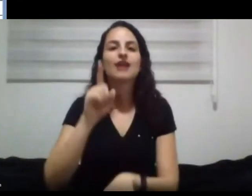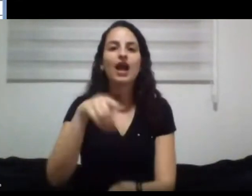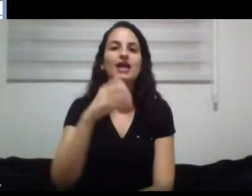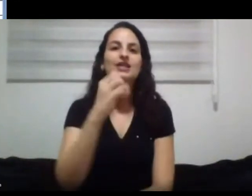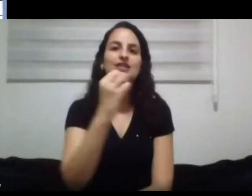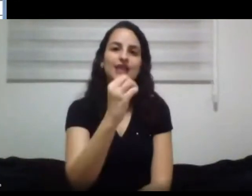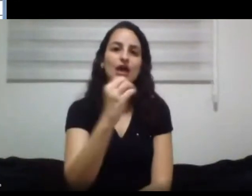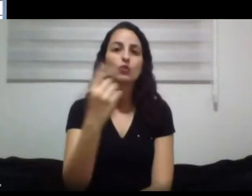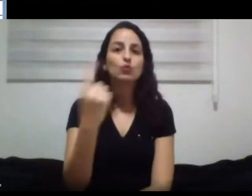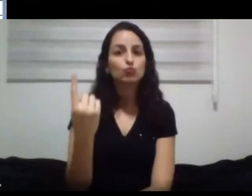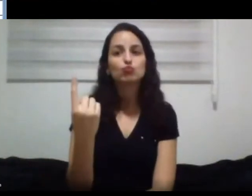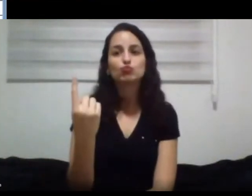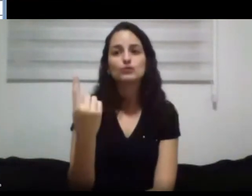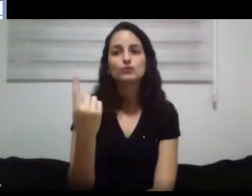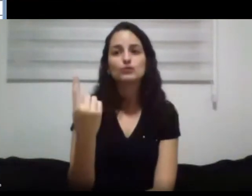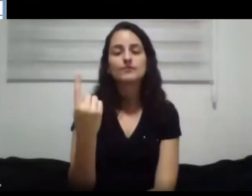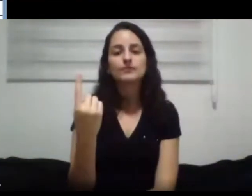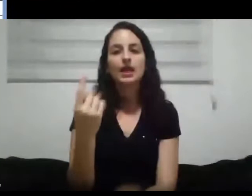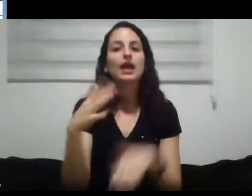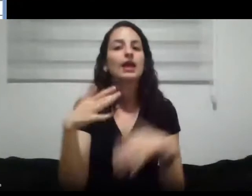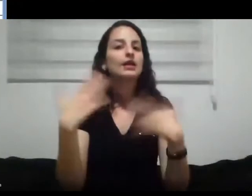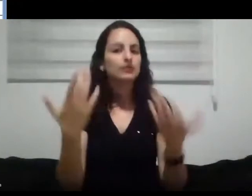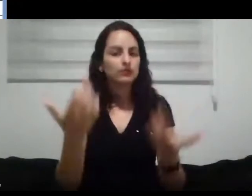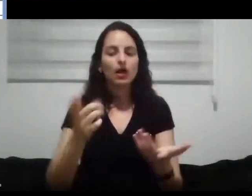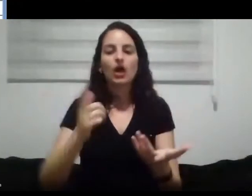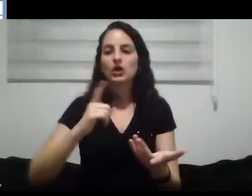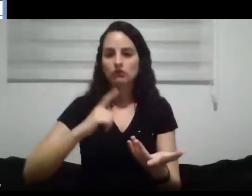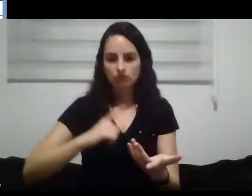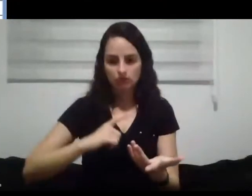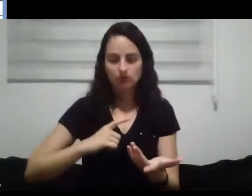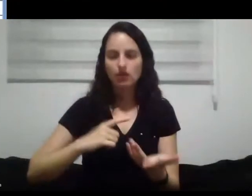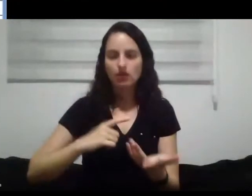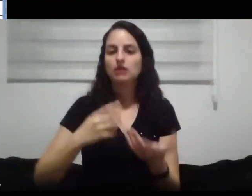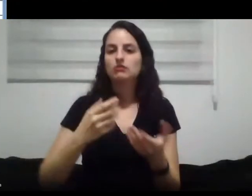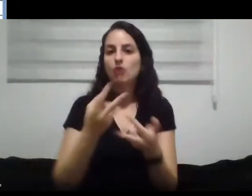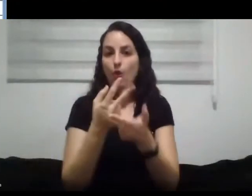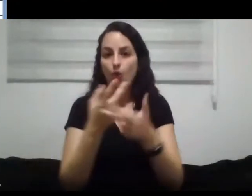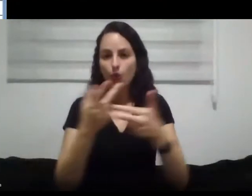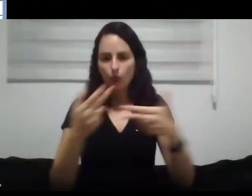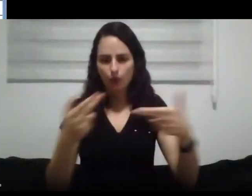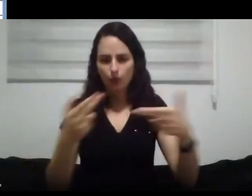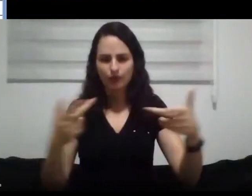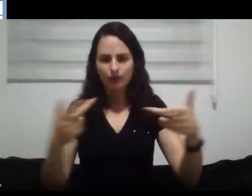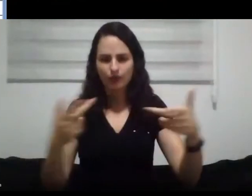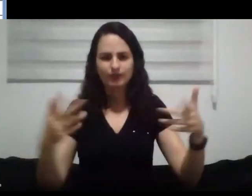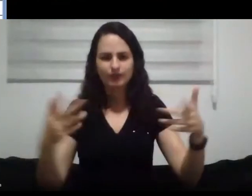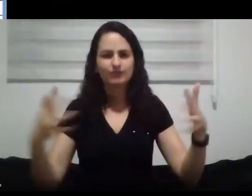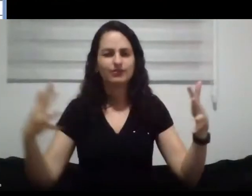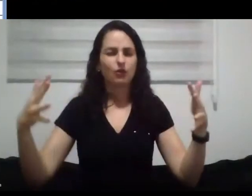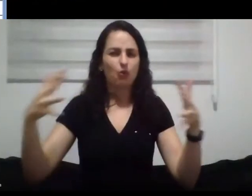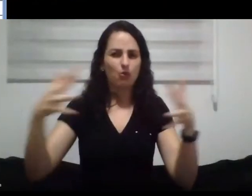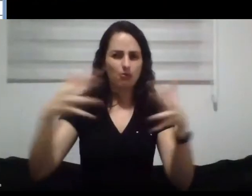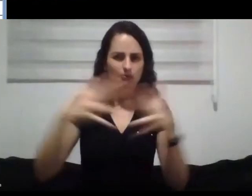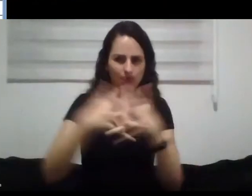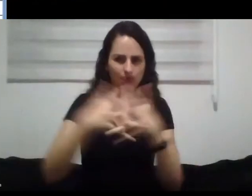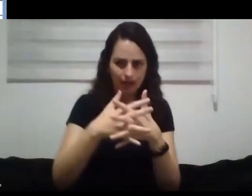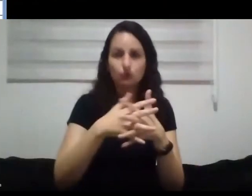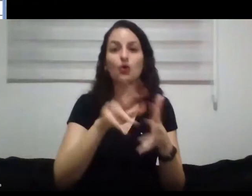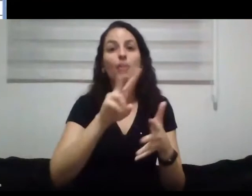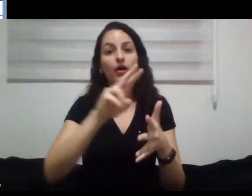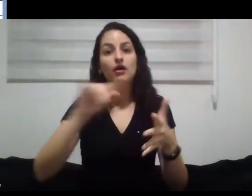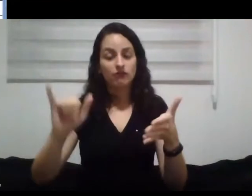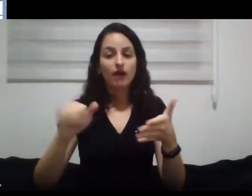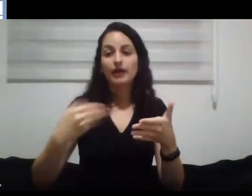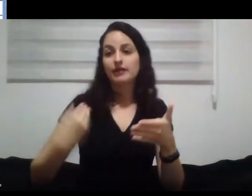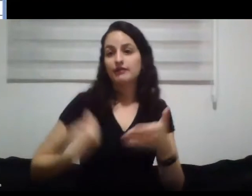professor. Só um minutinho. Na verdade, a gente acabou indo por um outro caminho e tinham pessoas inscritas,